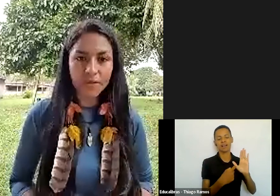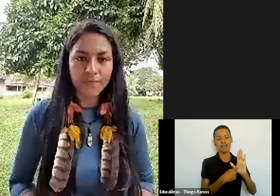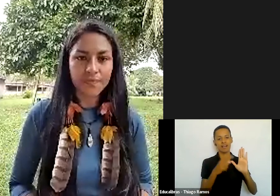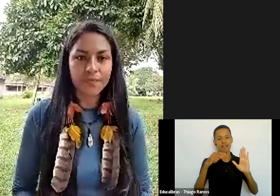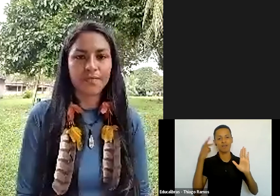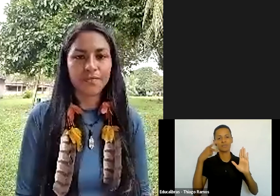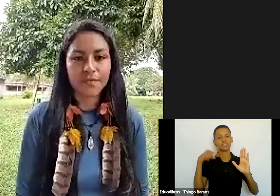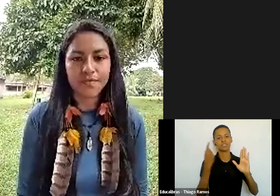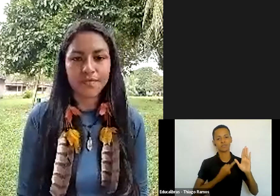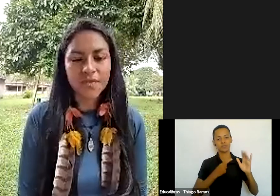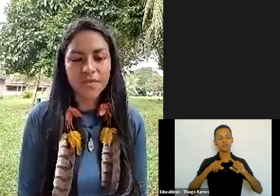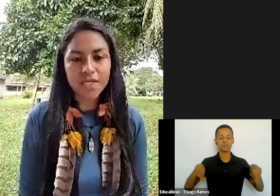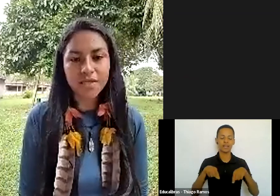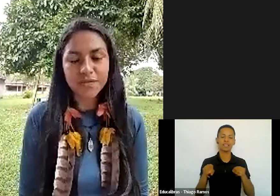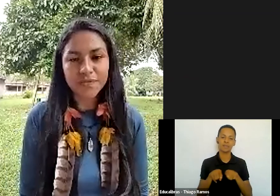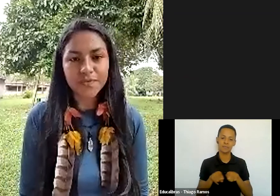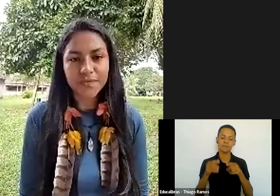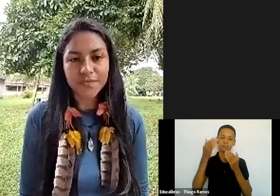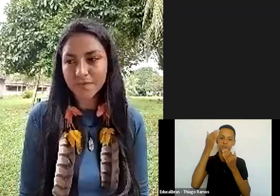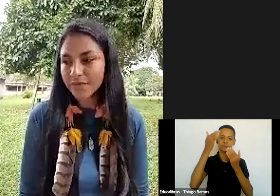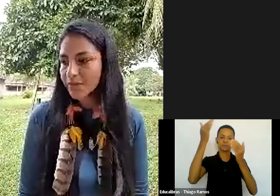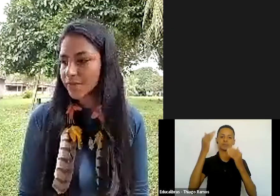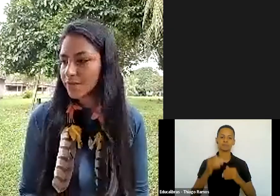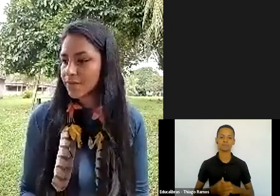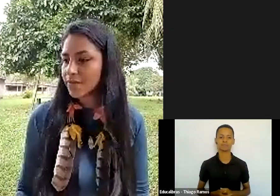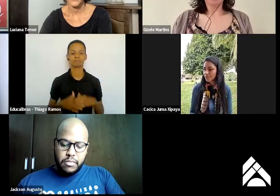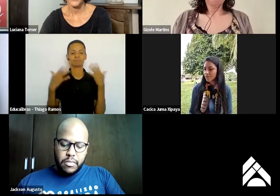também. Obrigada.